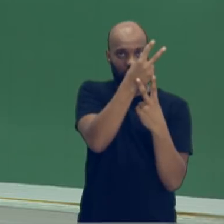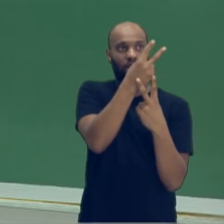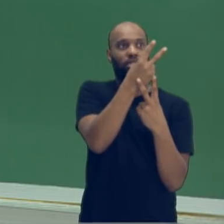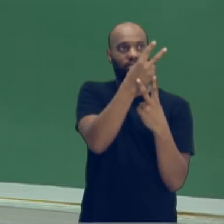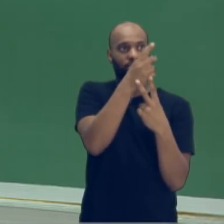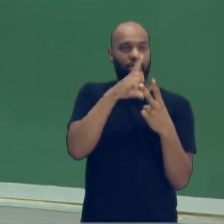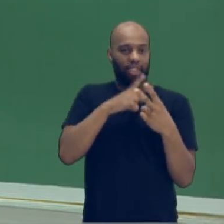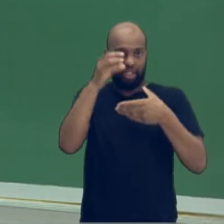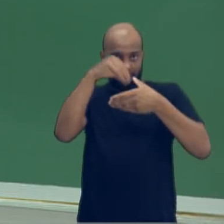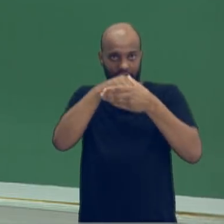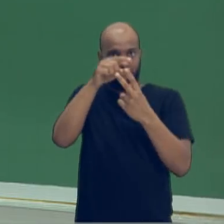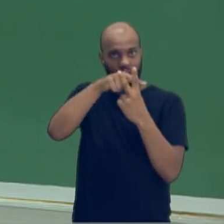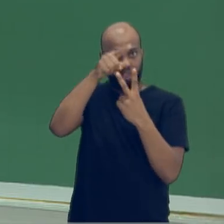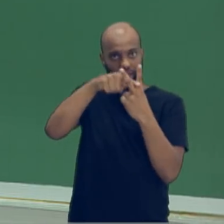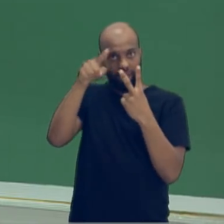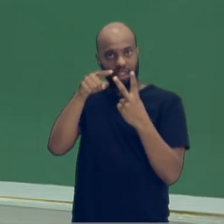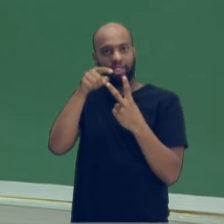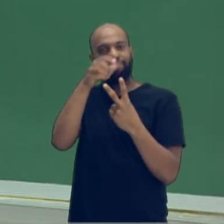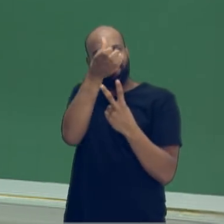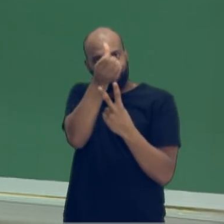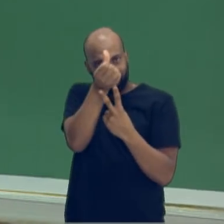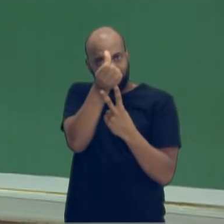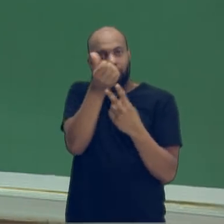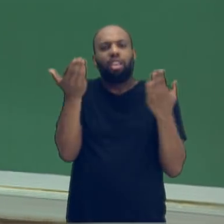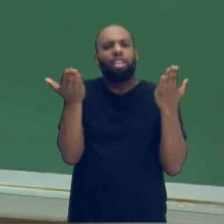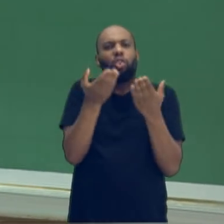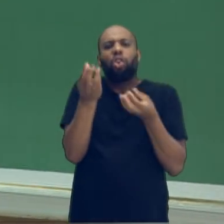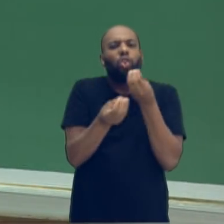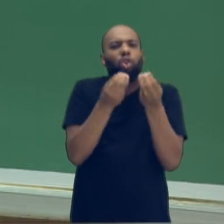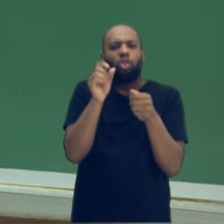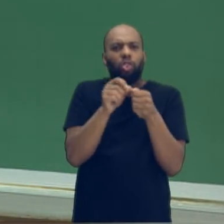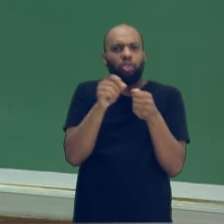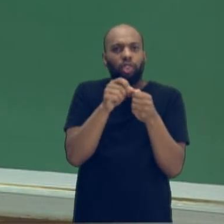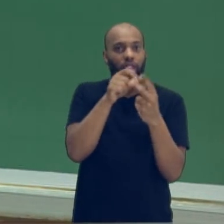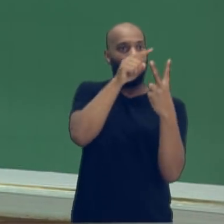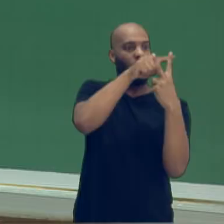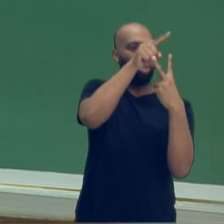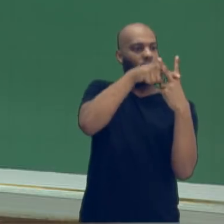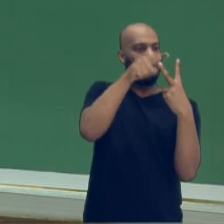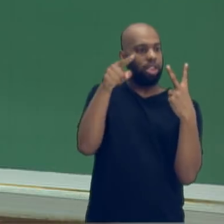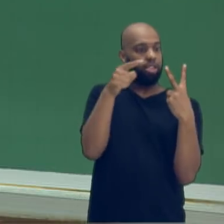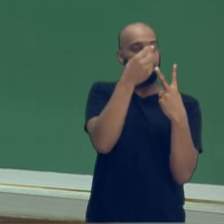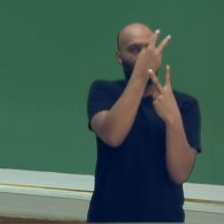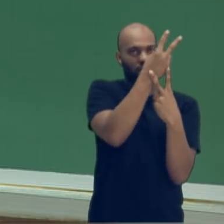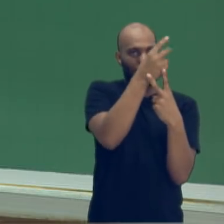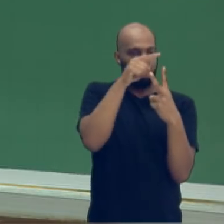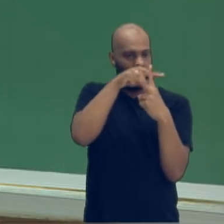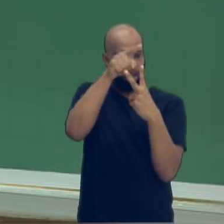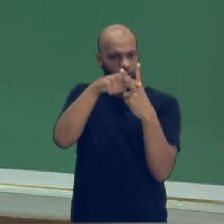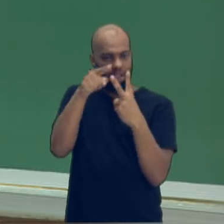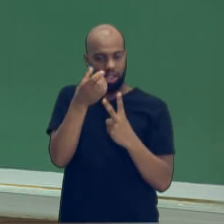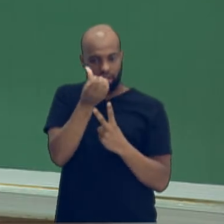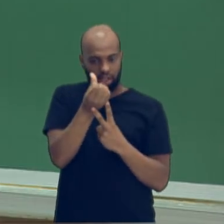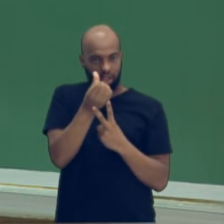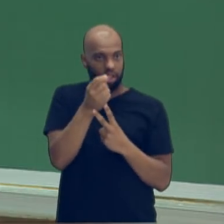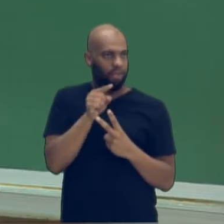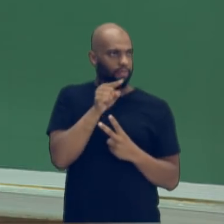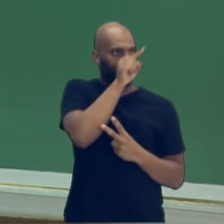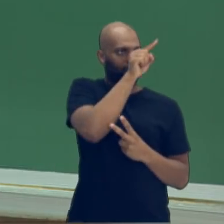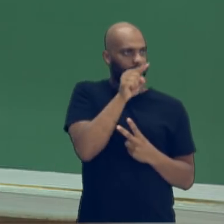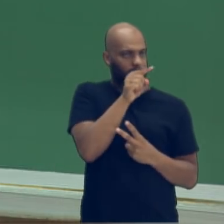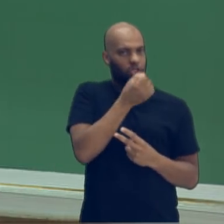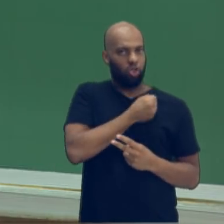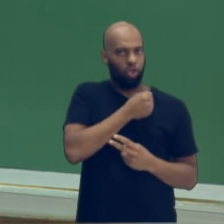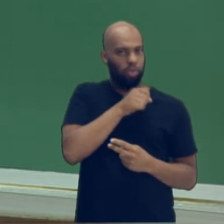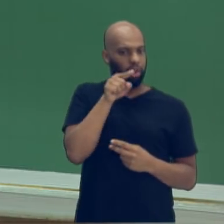elevado à oitava potência, para reduzir num único radical, basta eu multiplicar os índices, né? Nesse